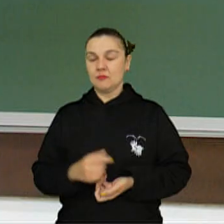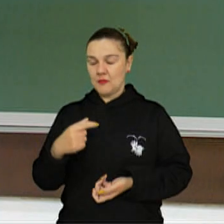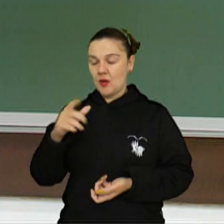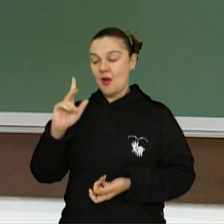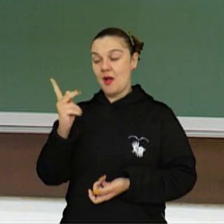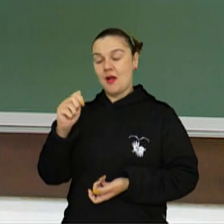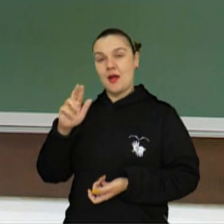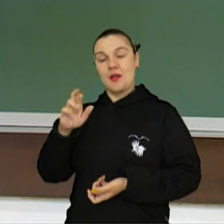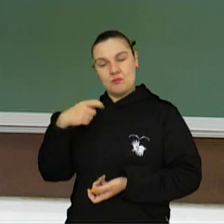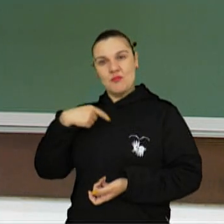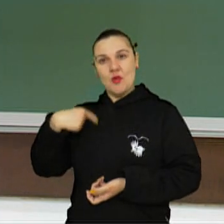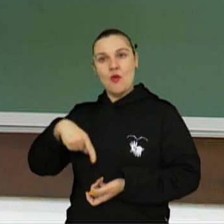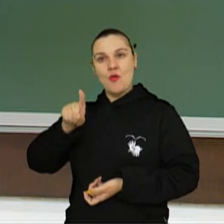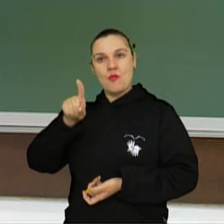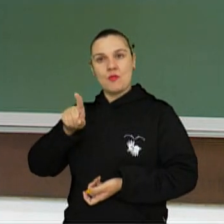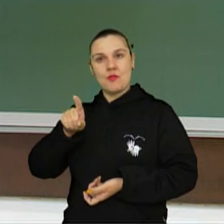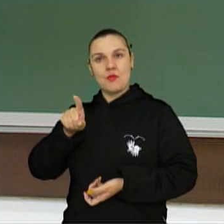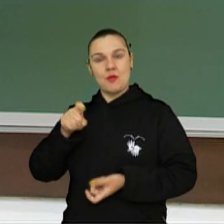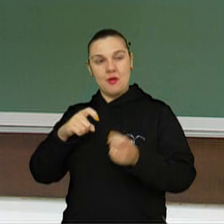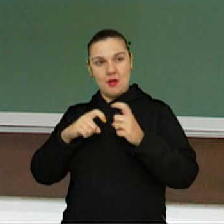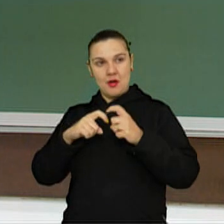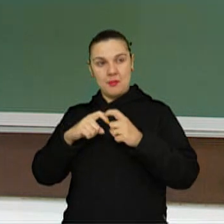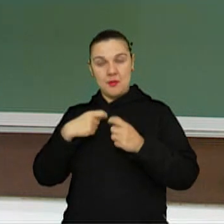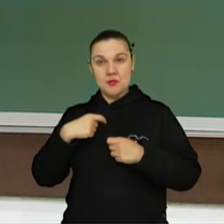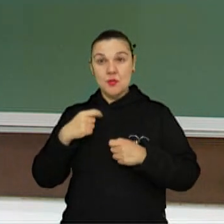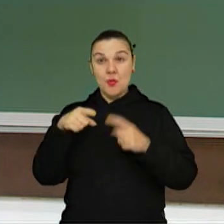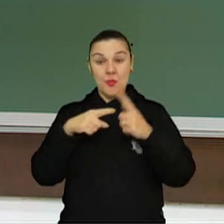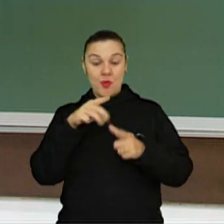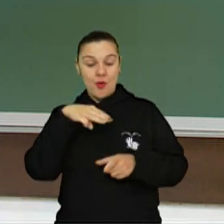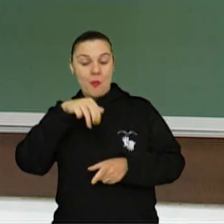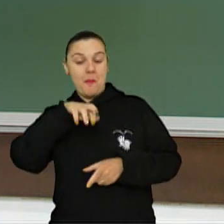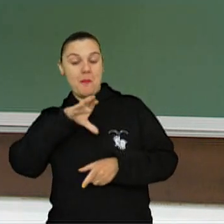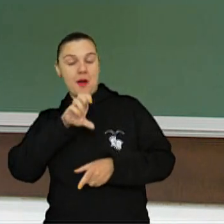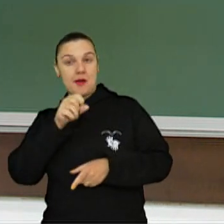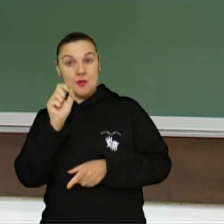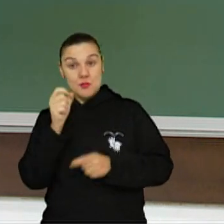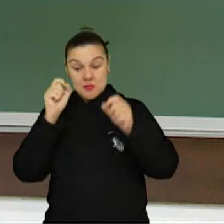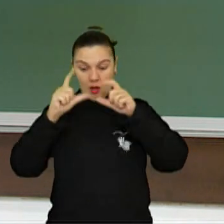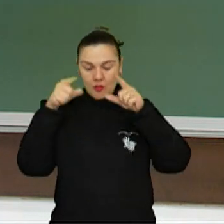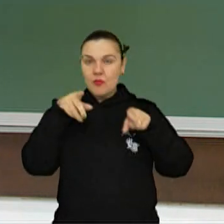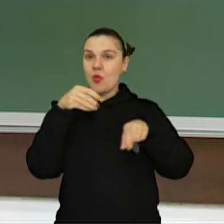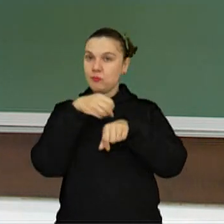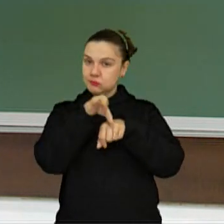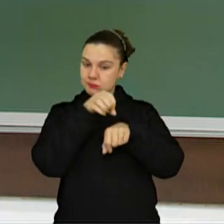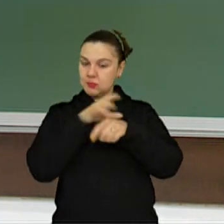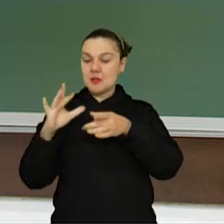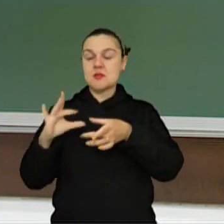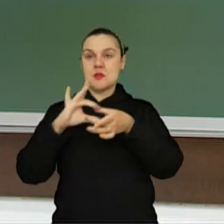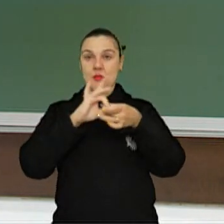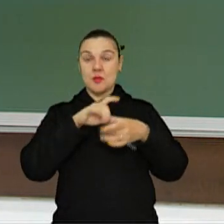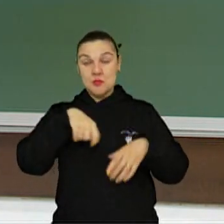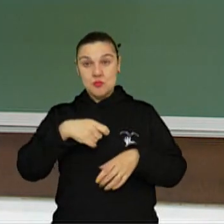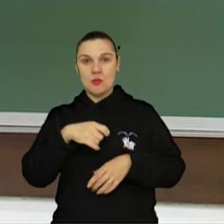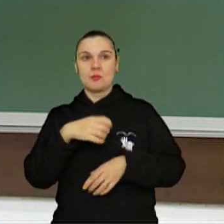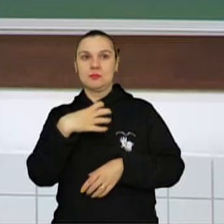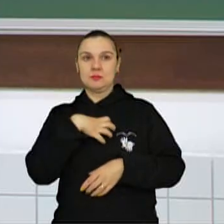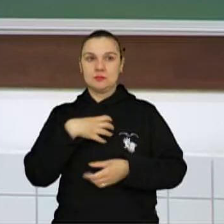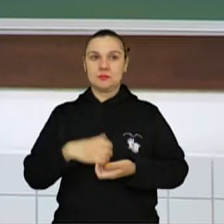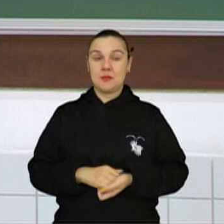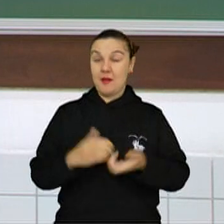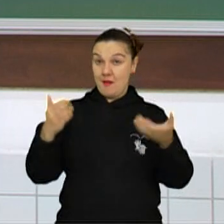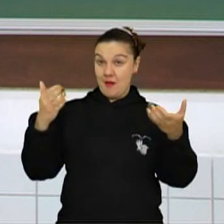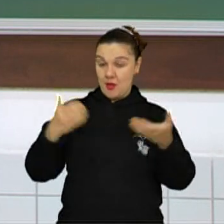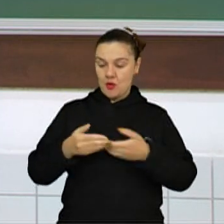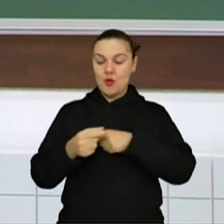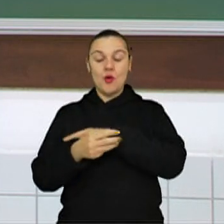médico. Quando o Marcos aí alertou aí sobre os sintomas, né? Ainda mais nesse contexto. Muito bem, então aí